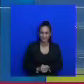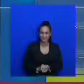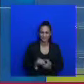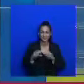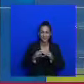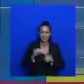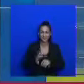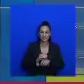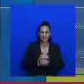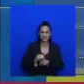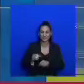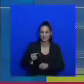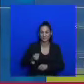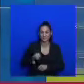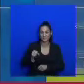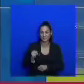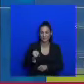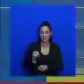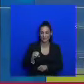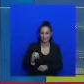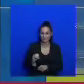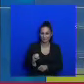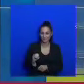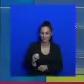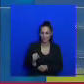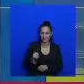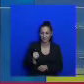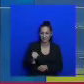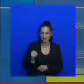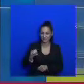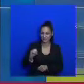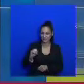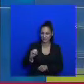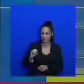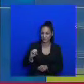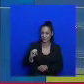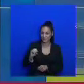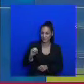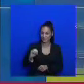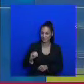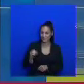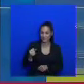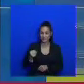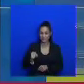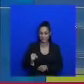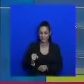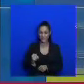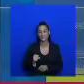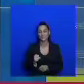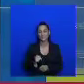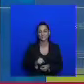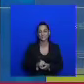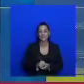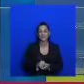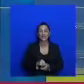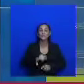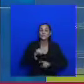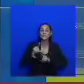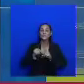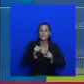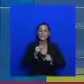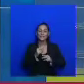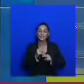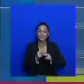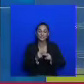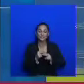Bola cinza, 08. Cinza, 08. Dupla Sena, modalidade das loterias caixa com sorteios às terças, quintas